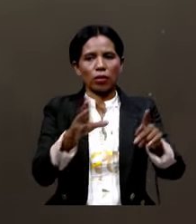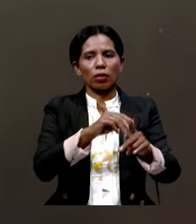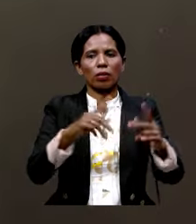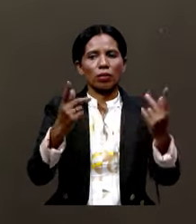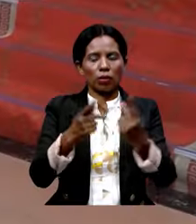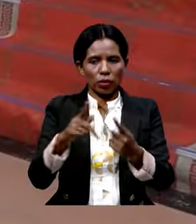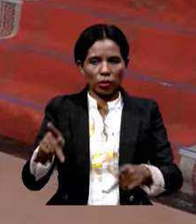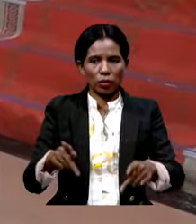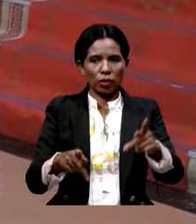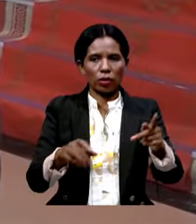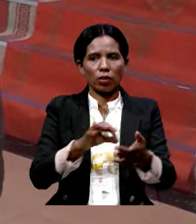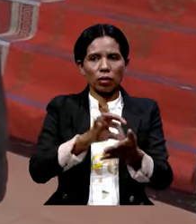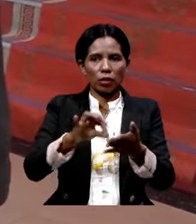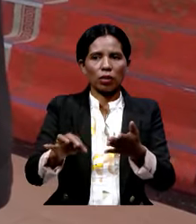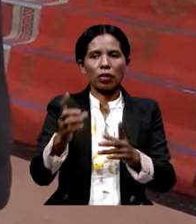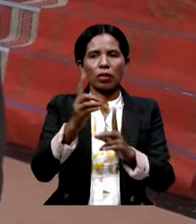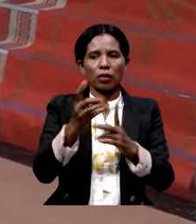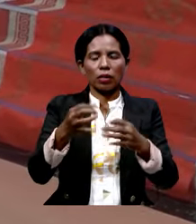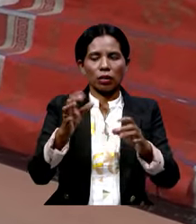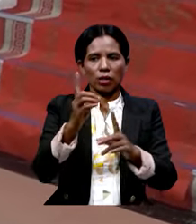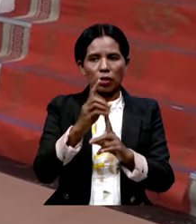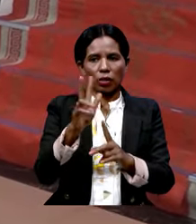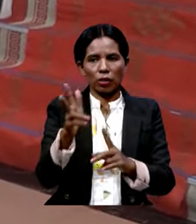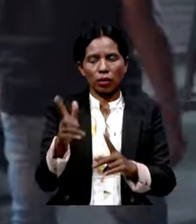pública, nebe contrata termina e a Loron trouxe sem